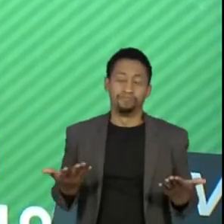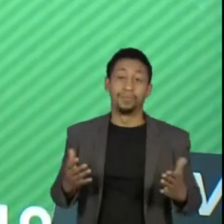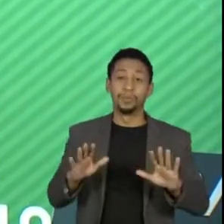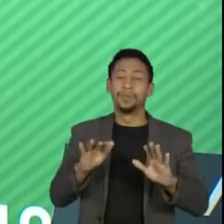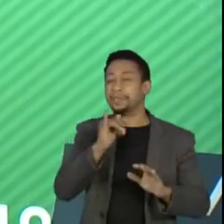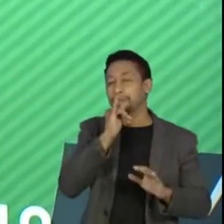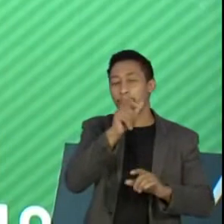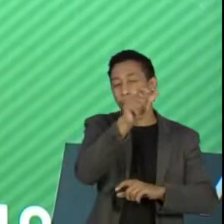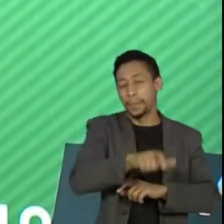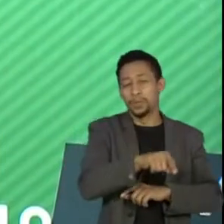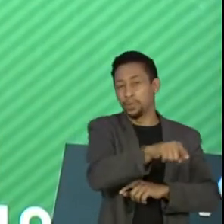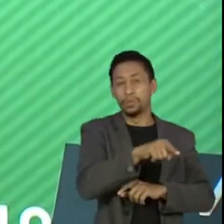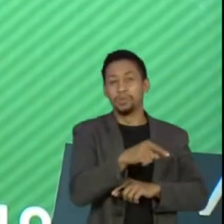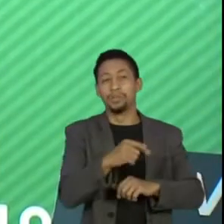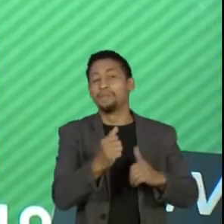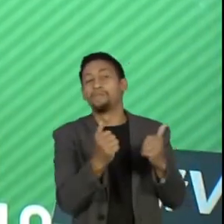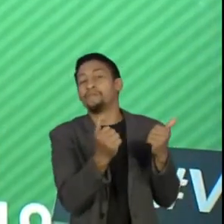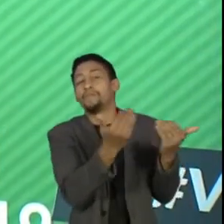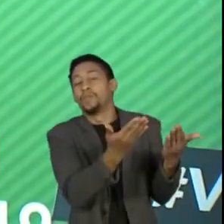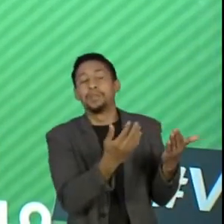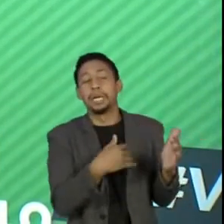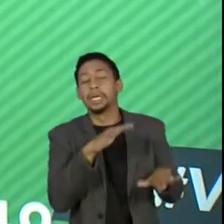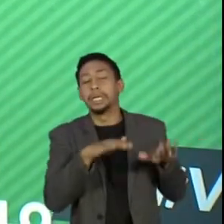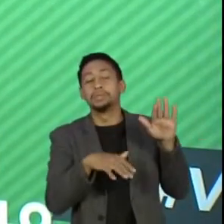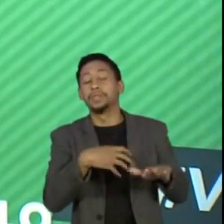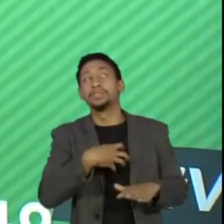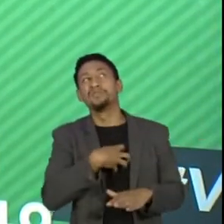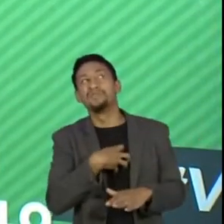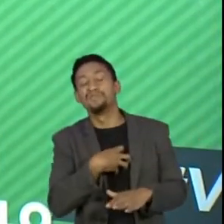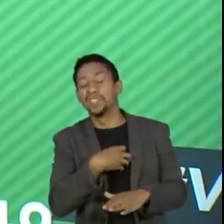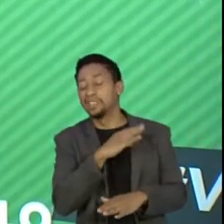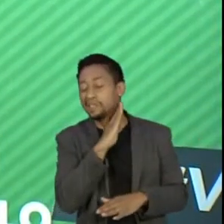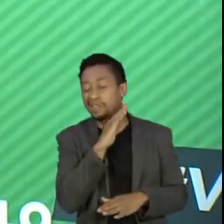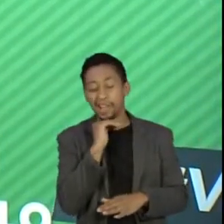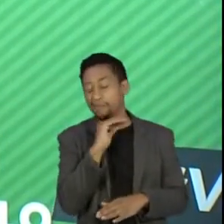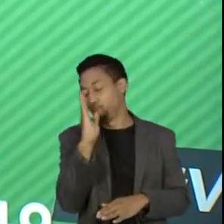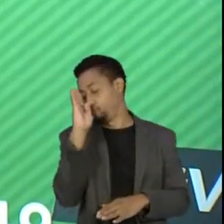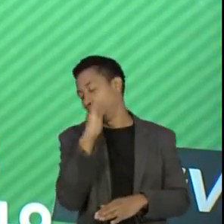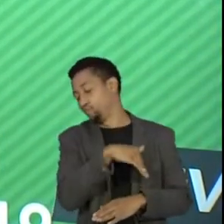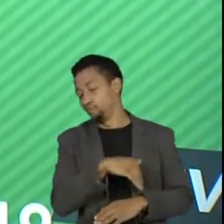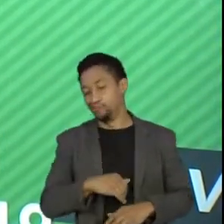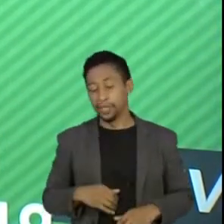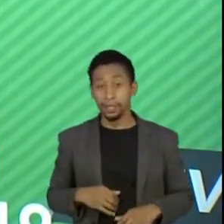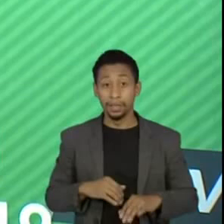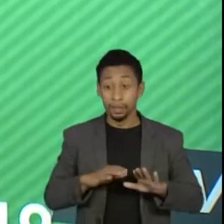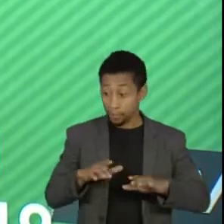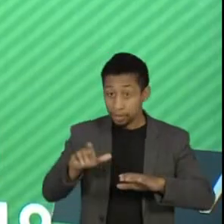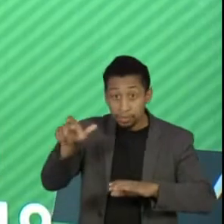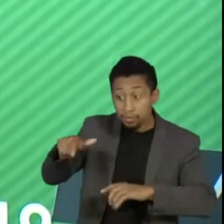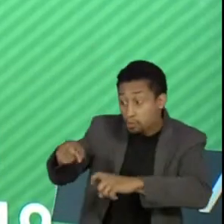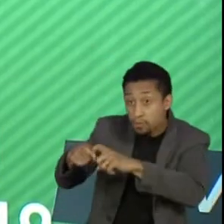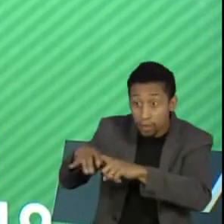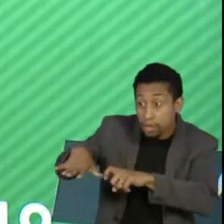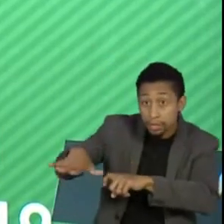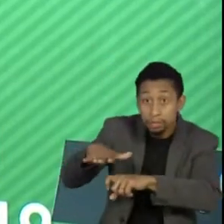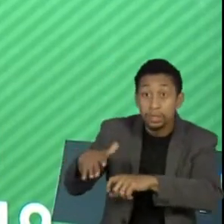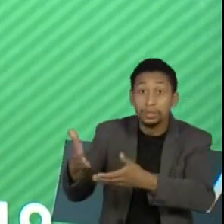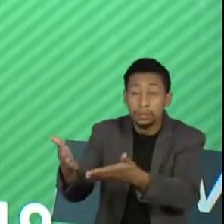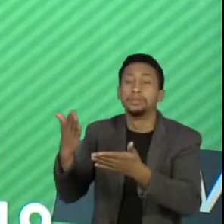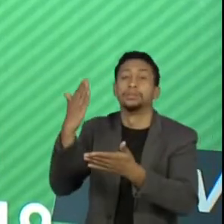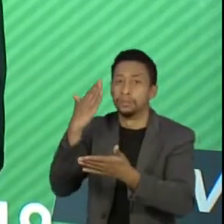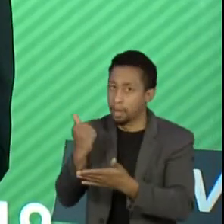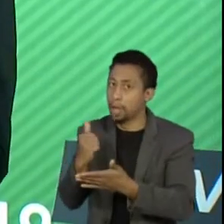pode deixar passar algum sintoma. A pessoa que atende Covid, não. Ele sabe que esse sintoma poderia ser de